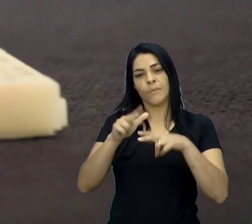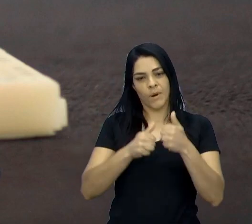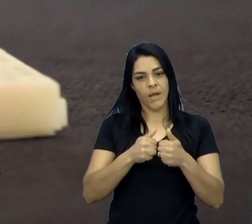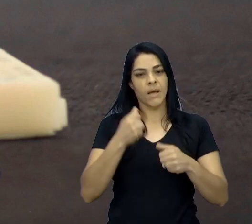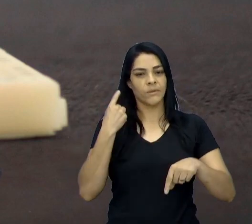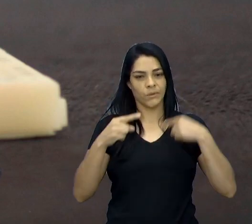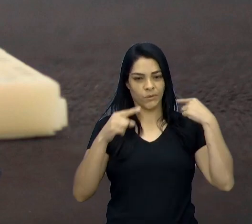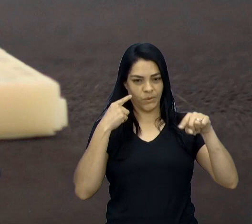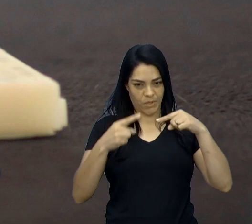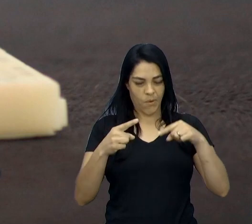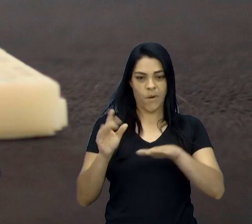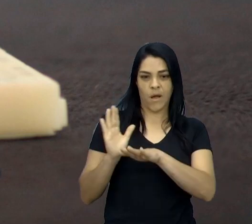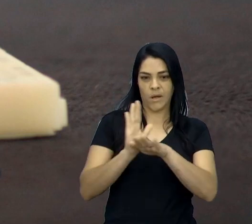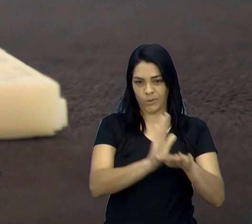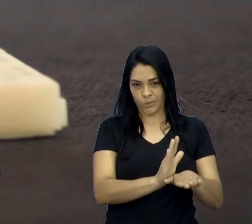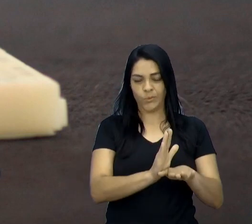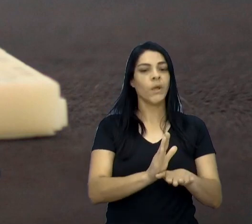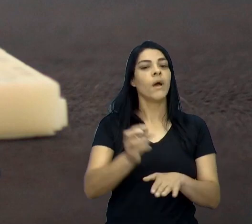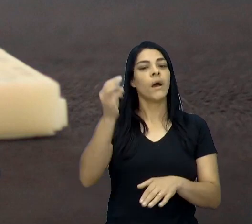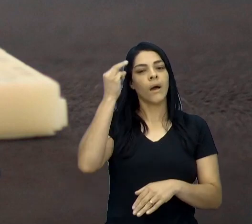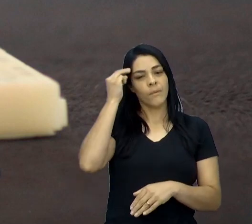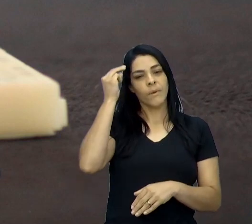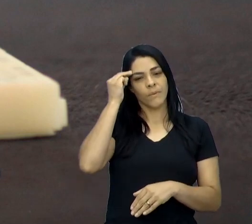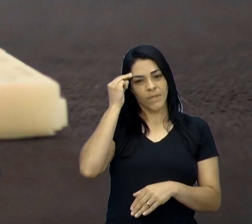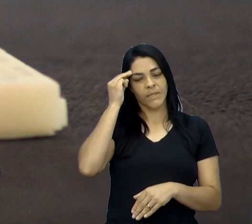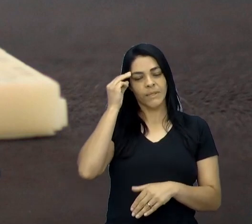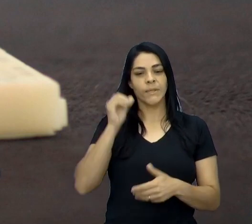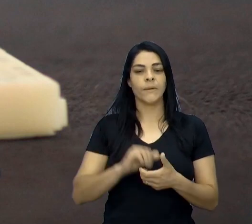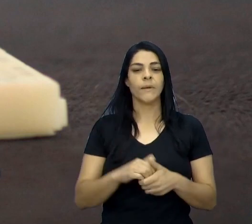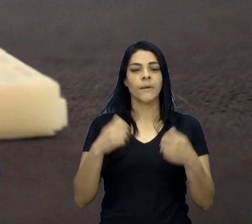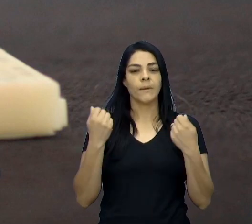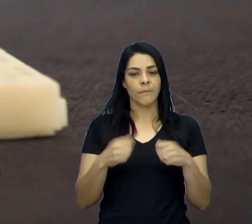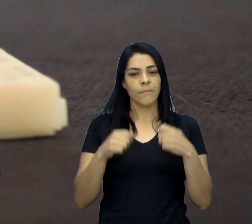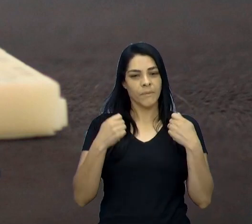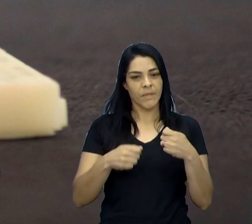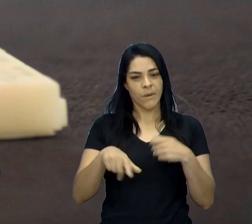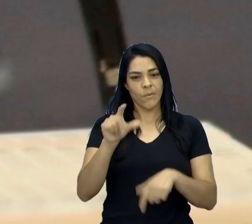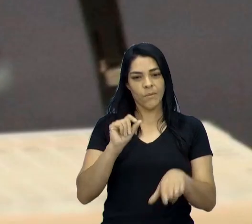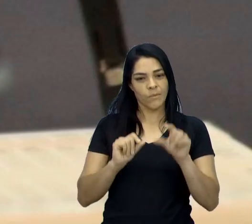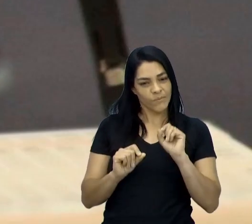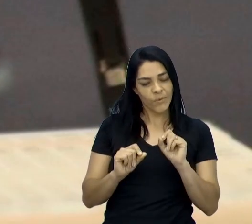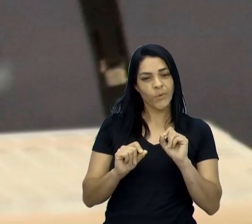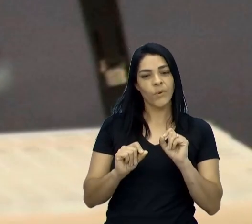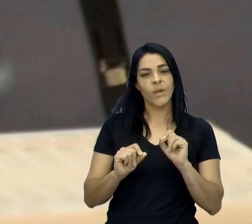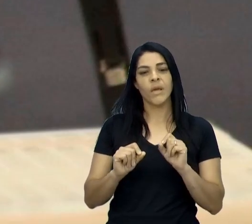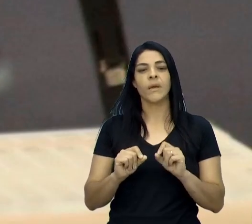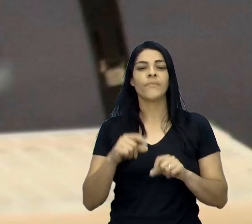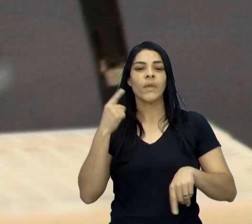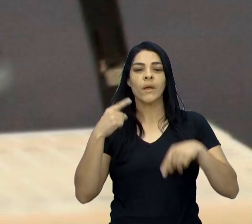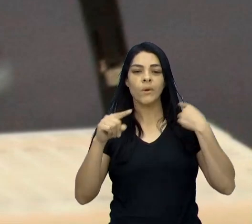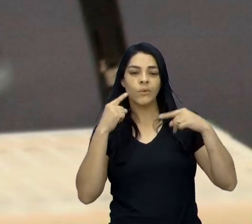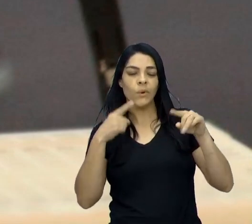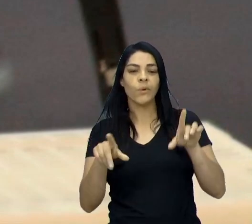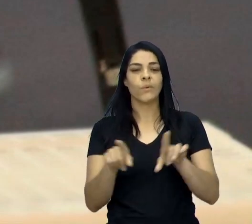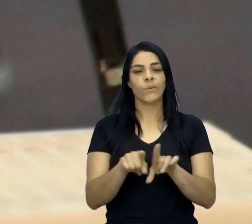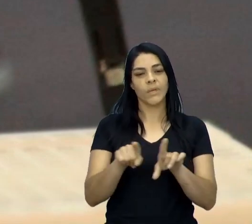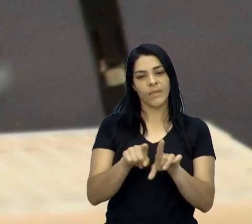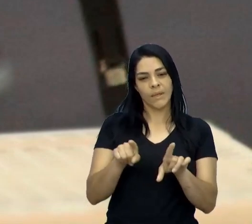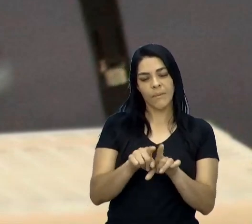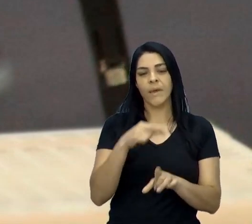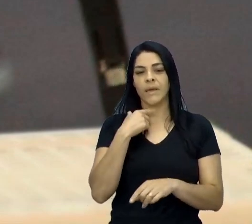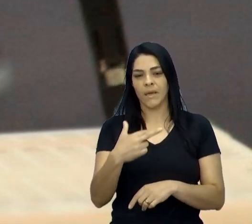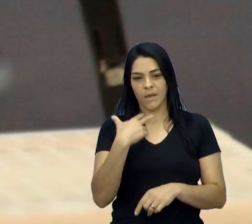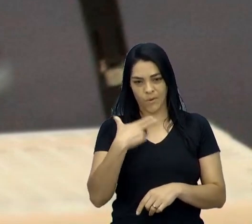memorizar também. Então a gente tem que definir o som, a gente tem que definir as variáveis. Nossas variáveis aqui serão